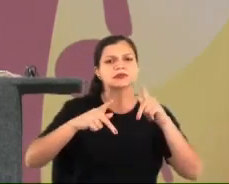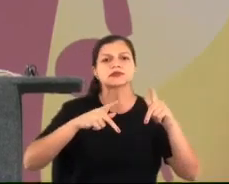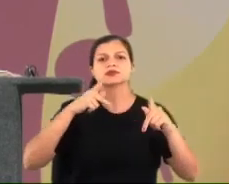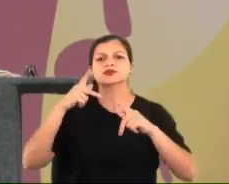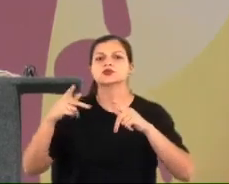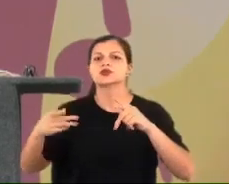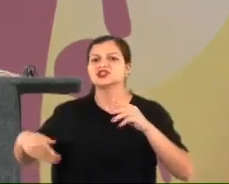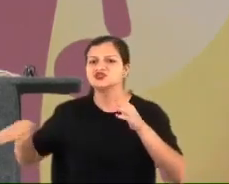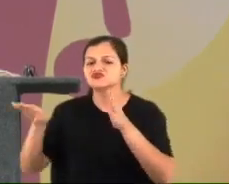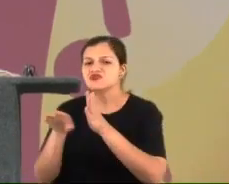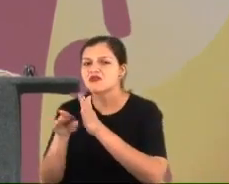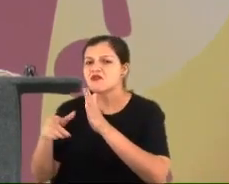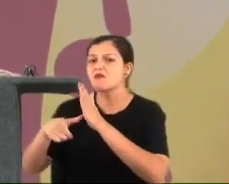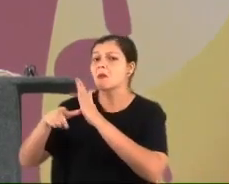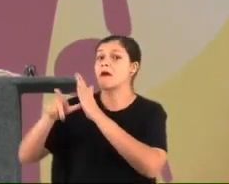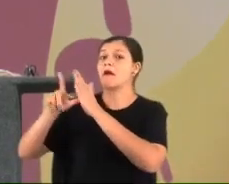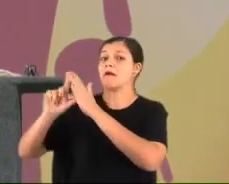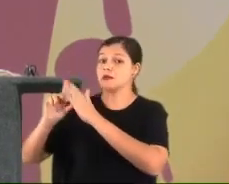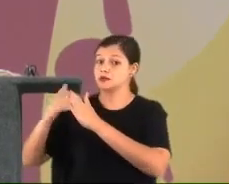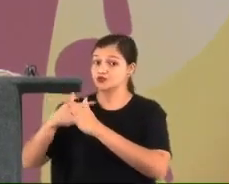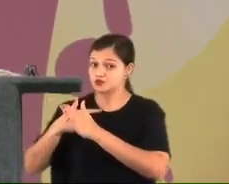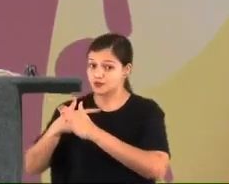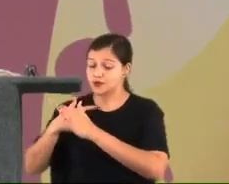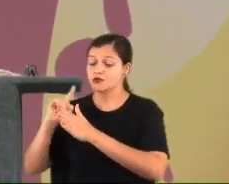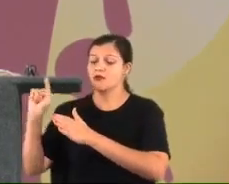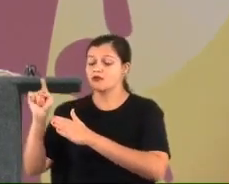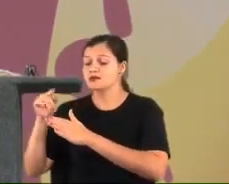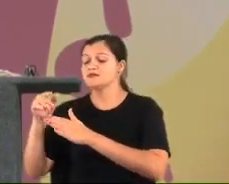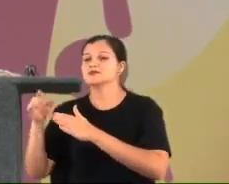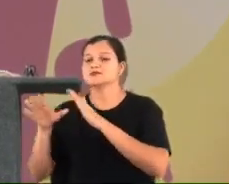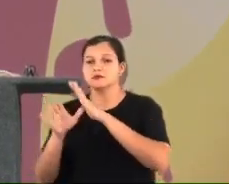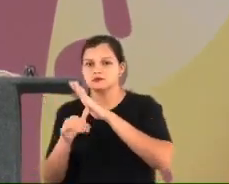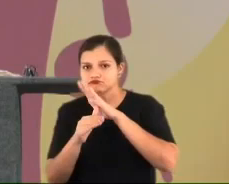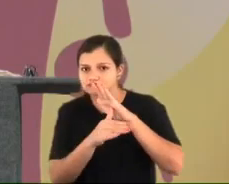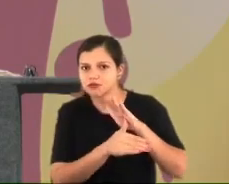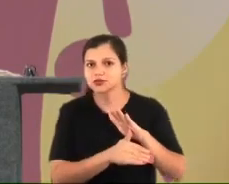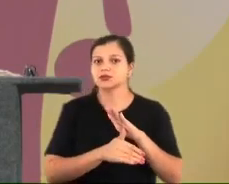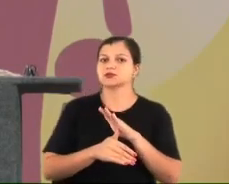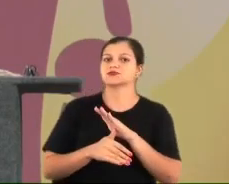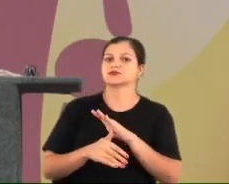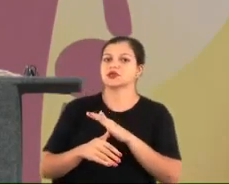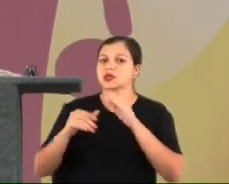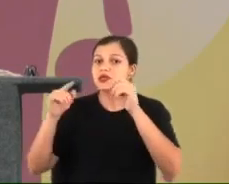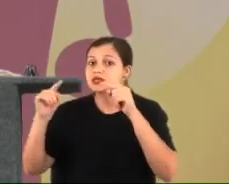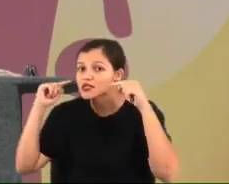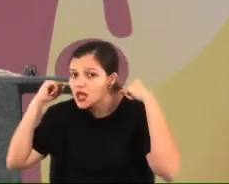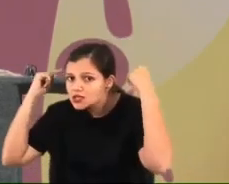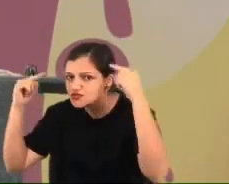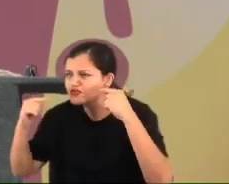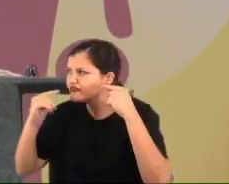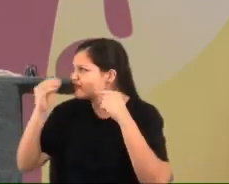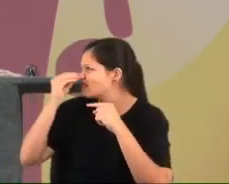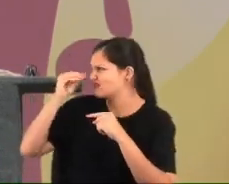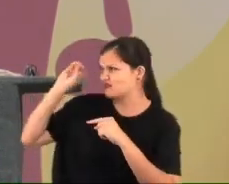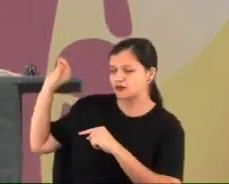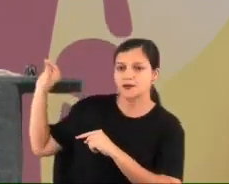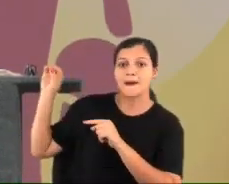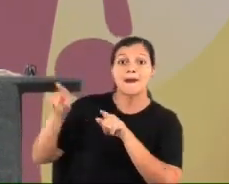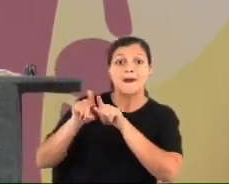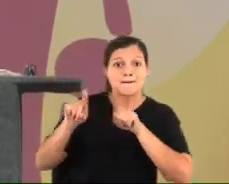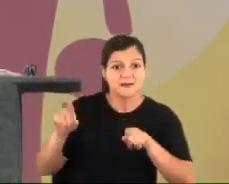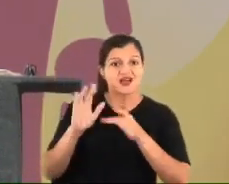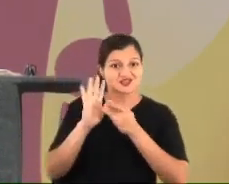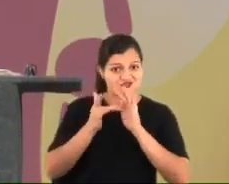mim eram ladrões, e as mais ovelhas não os ouviram. E as ovelhas não os ouviram. Eu sou a porta,